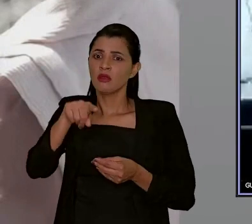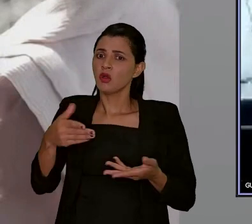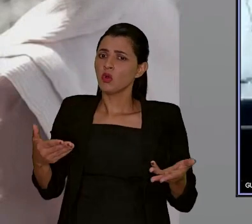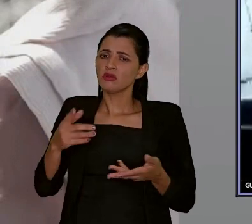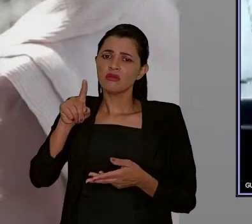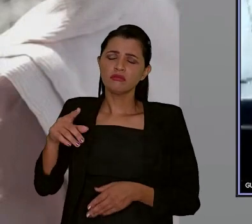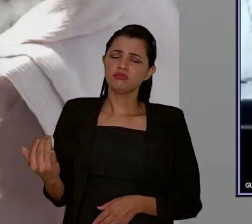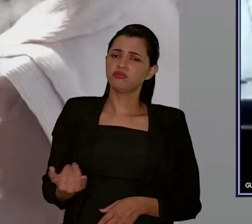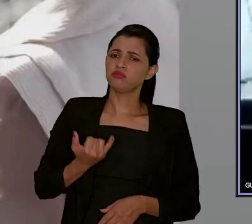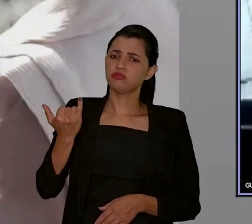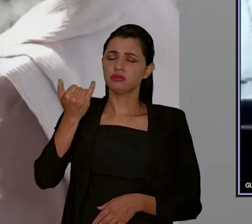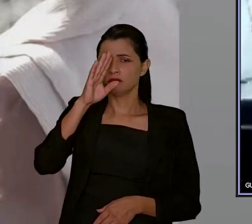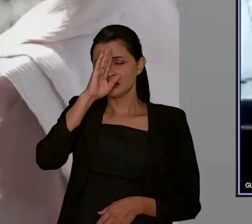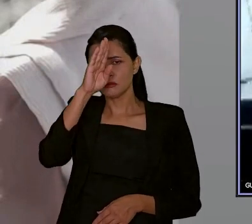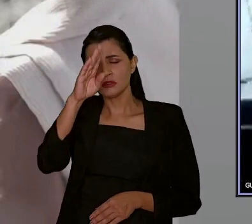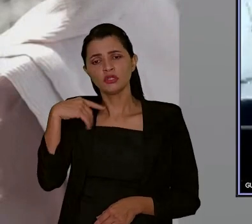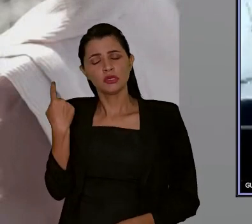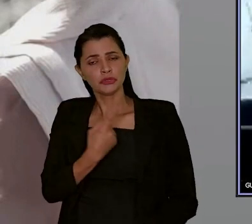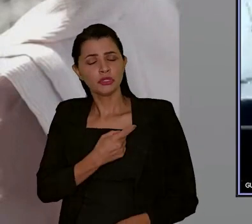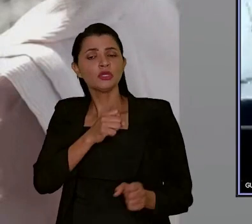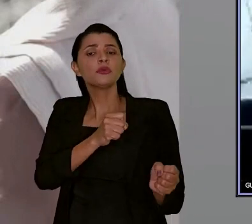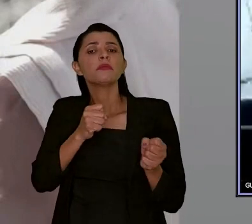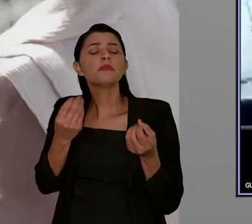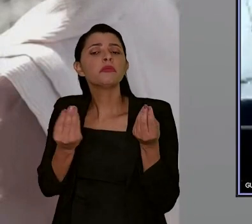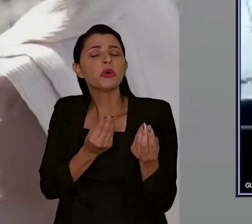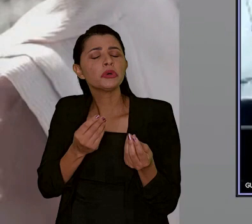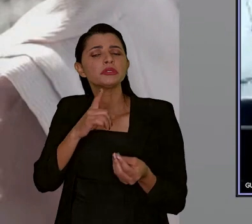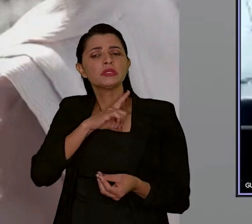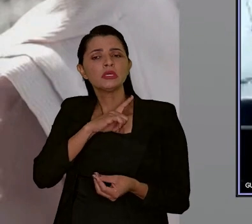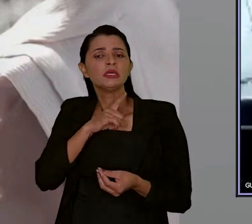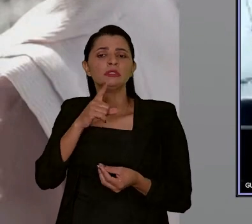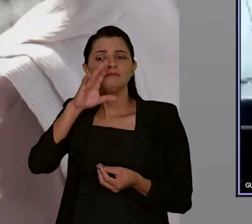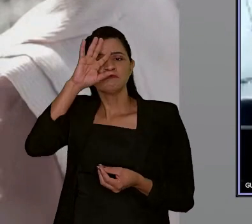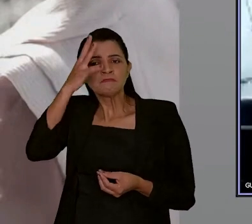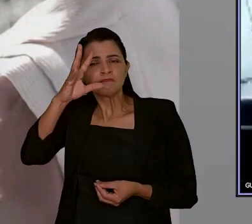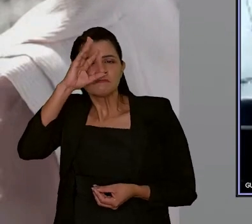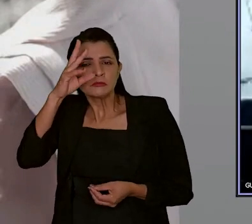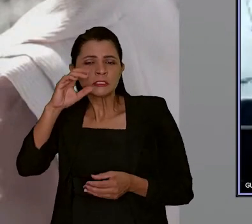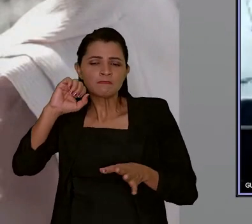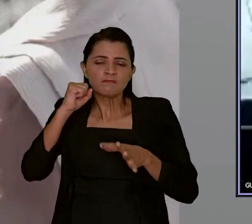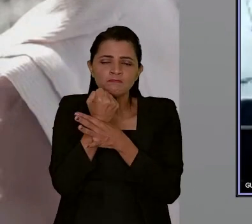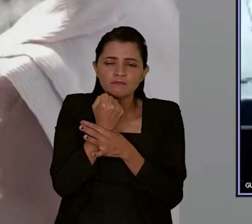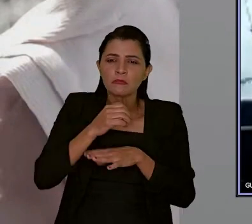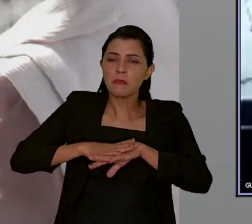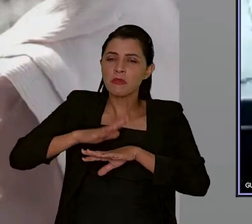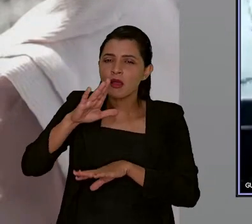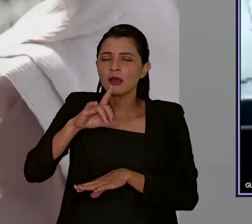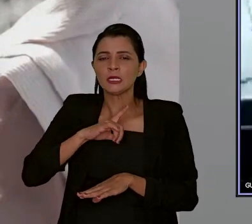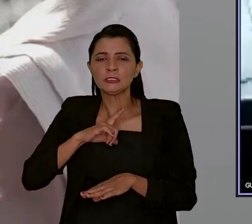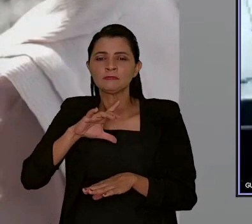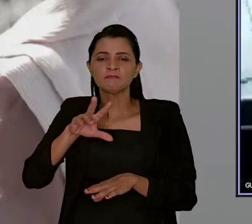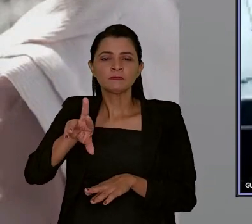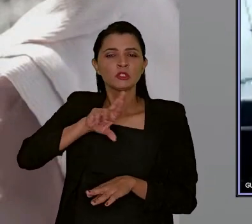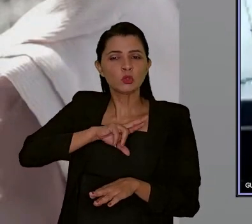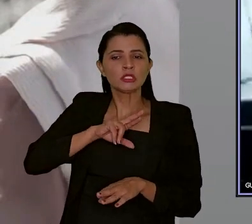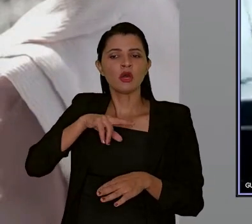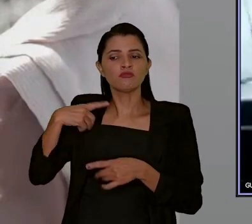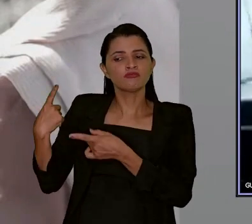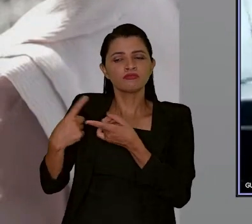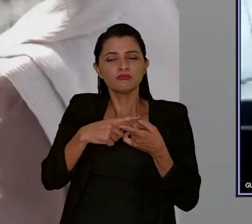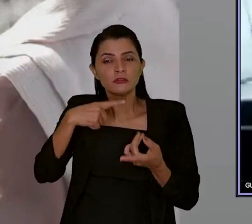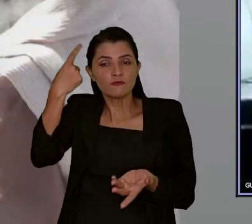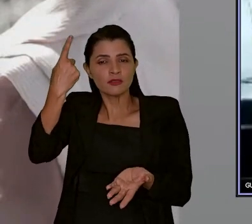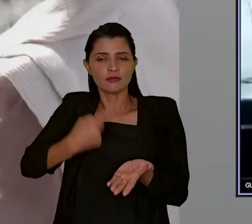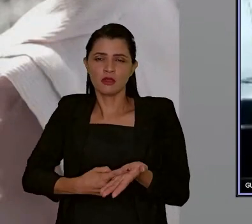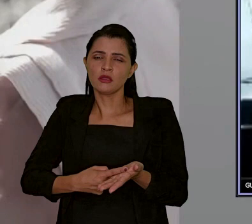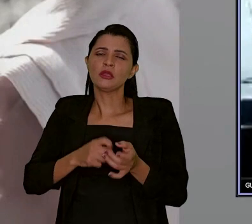principalmente para que a gente possa ter decisões mais seguras, soluções consensuais de fato que possam